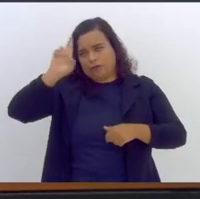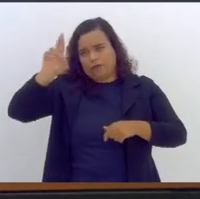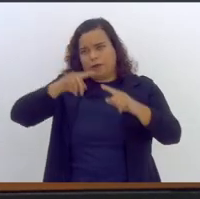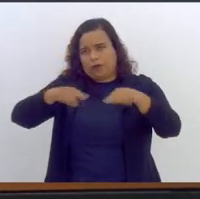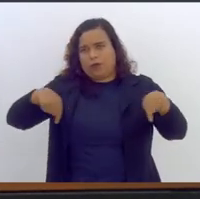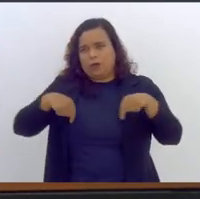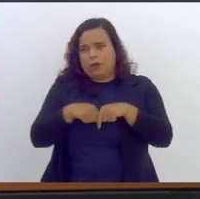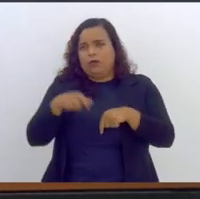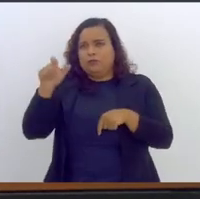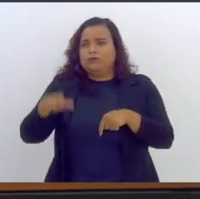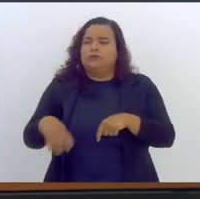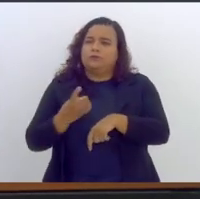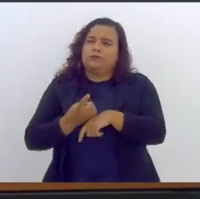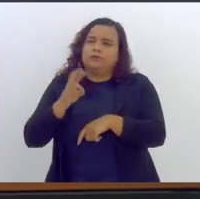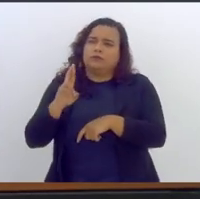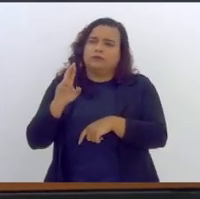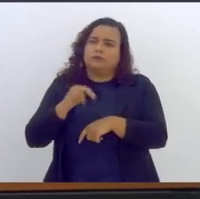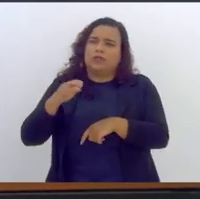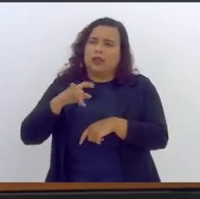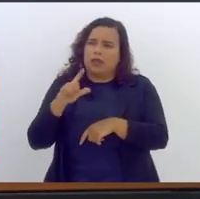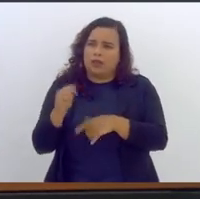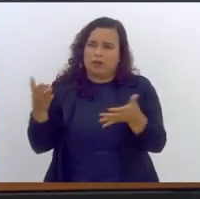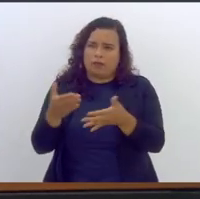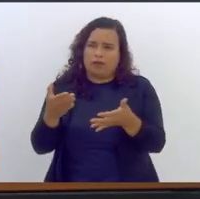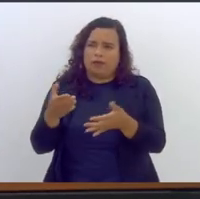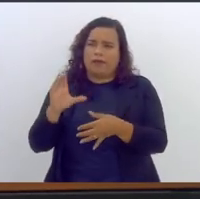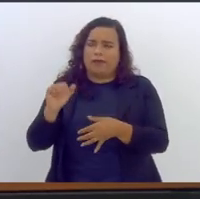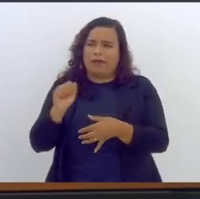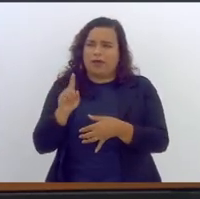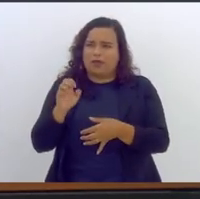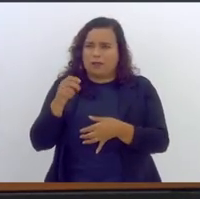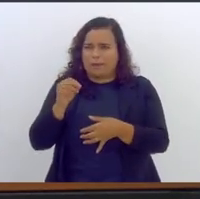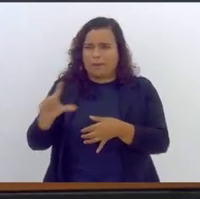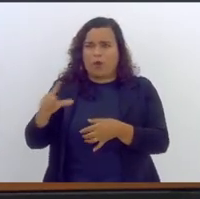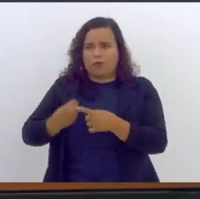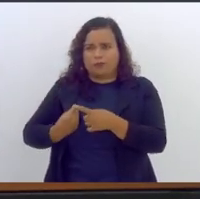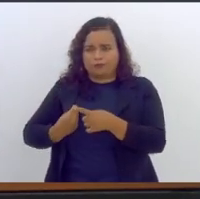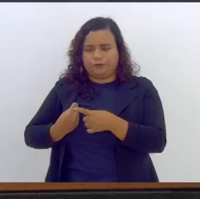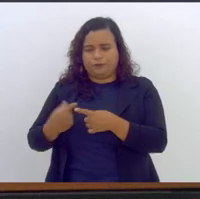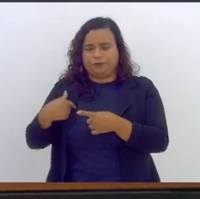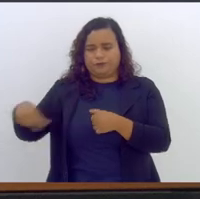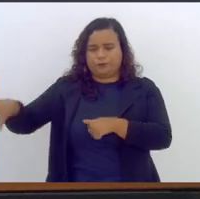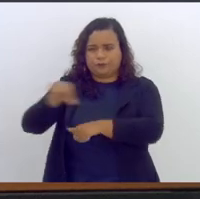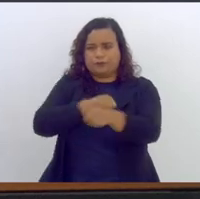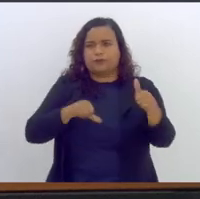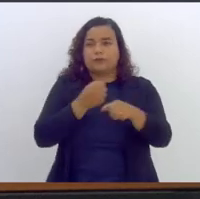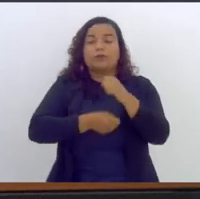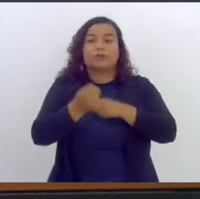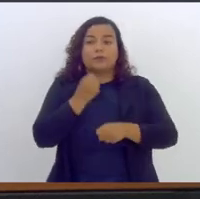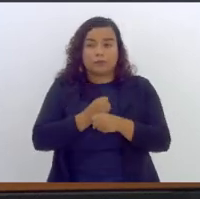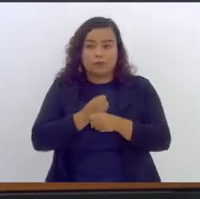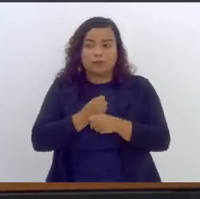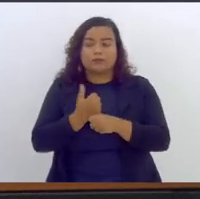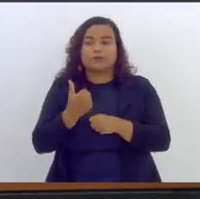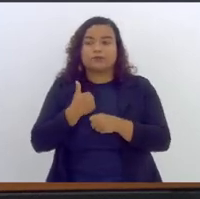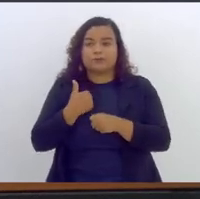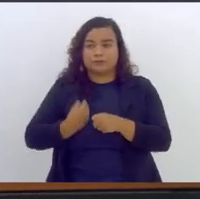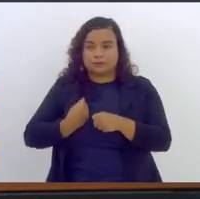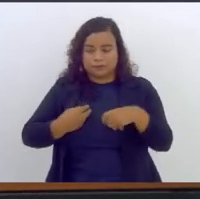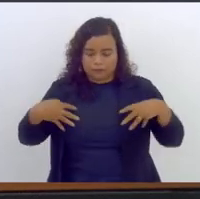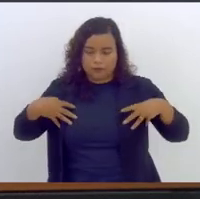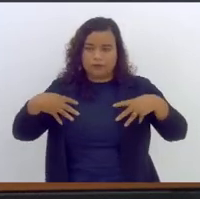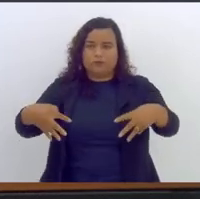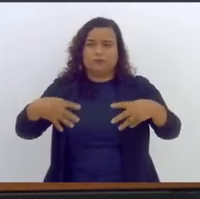está respondendo pela catebol Mas como eu desde o início do ano eu enfim Desde o ano passado eu estava na frente